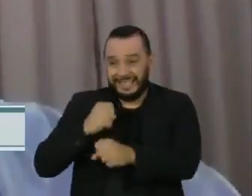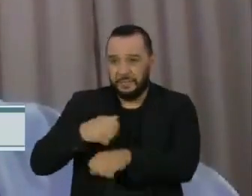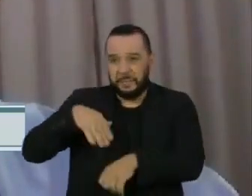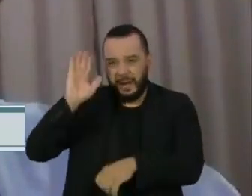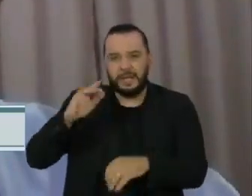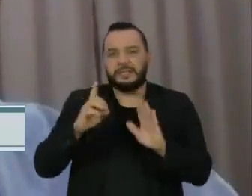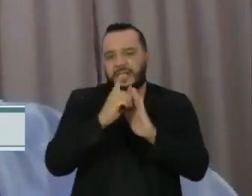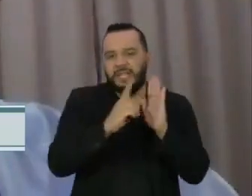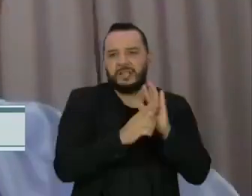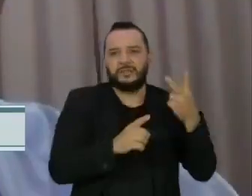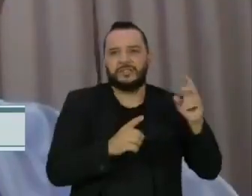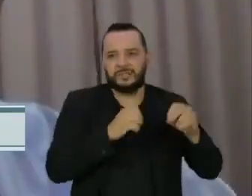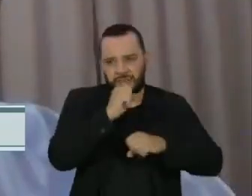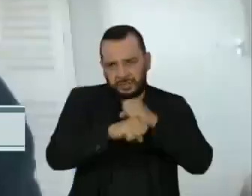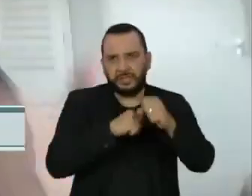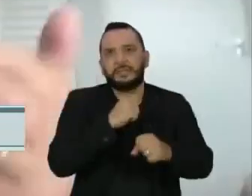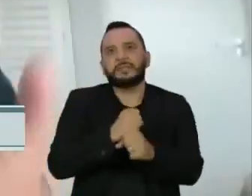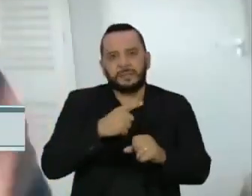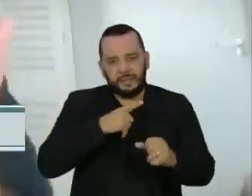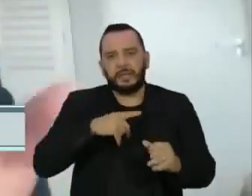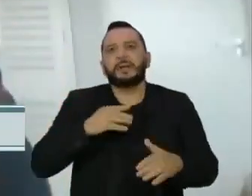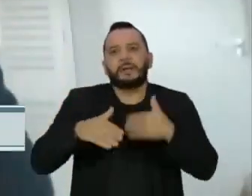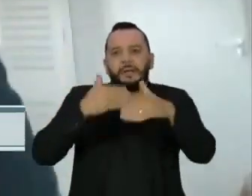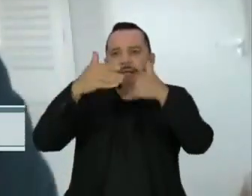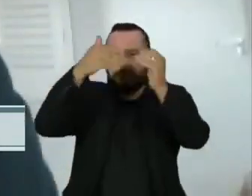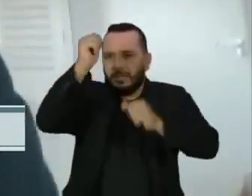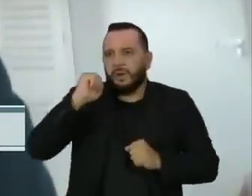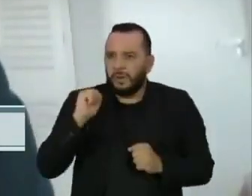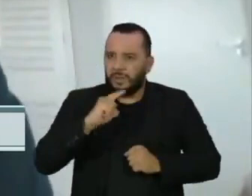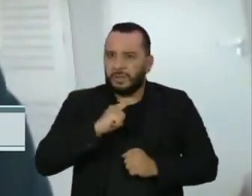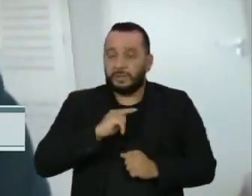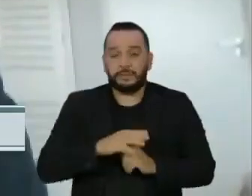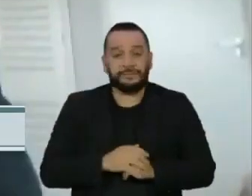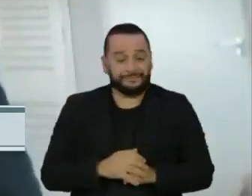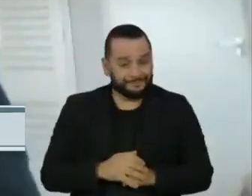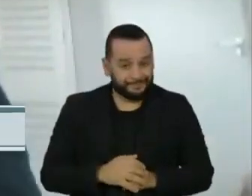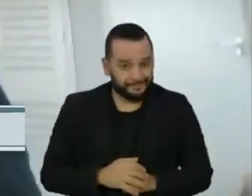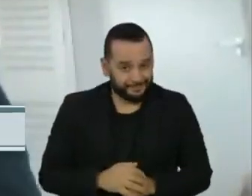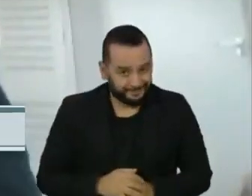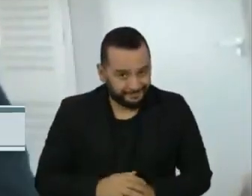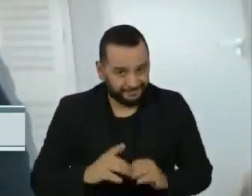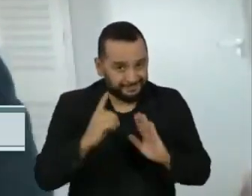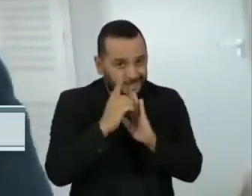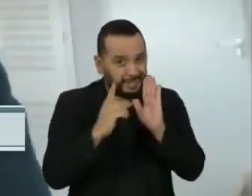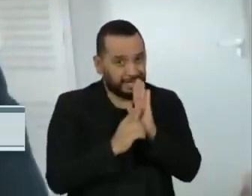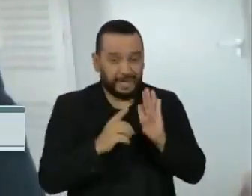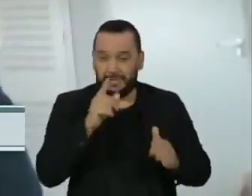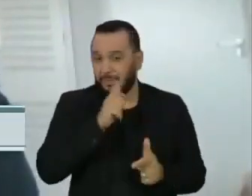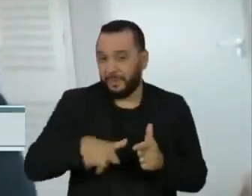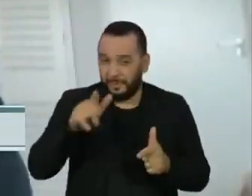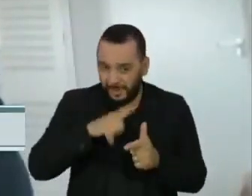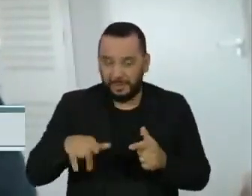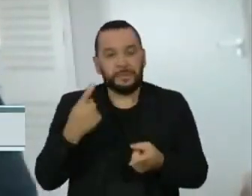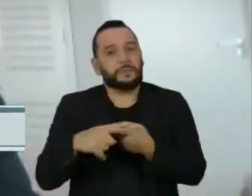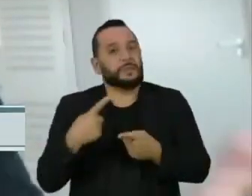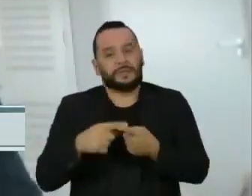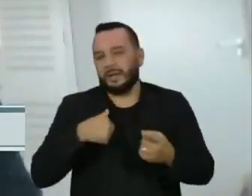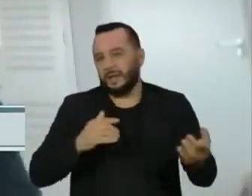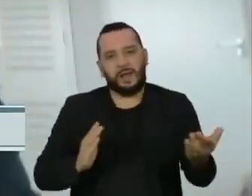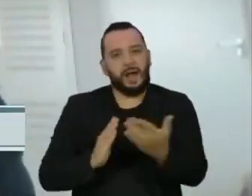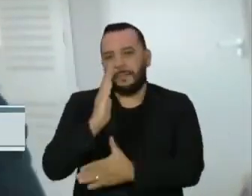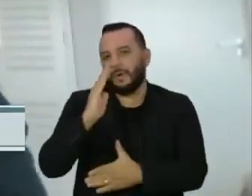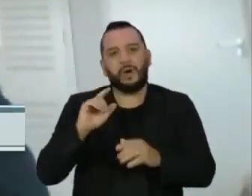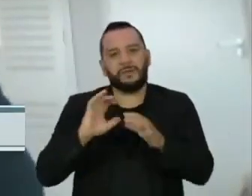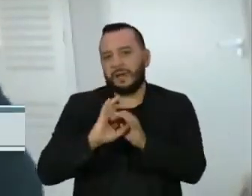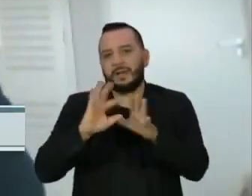20 anos. E houve muita evolução nesse período. E é esse que é o problema desse decreto. Ele facilita a aprovação de novas moléculas, talvez algumas